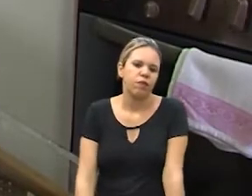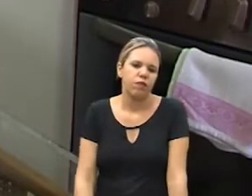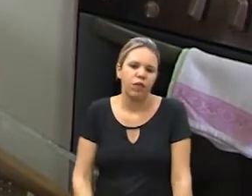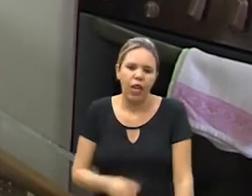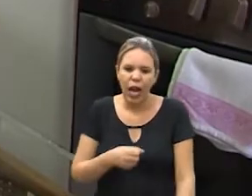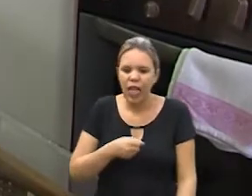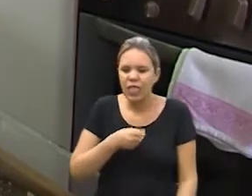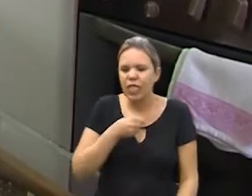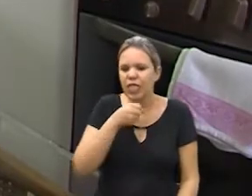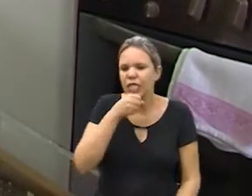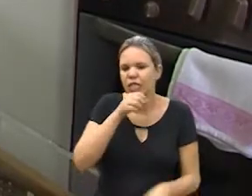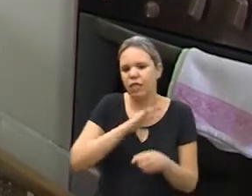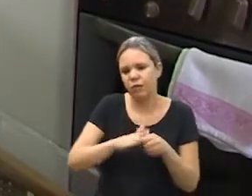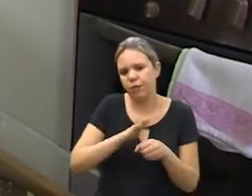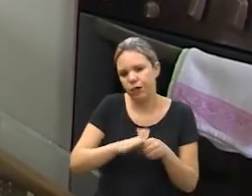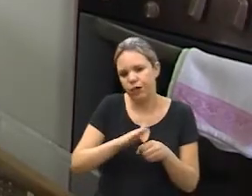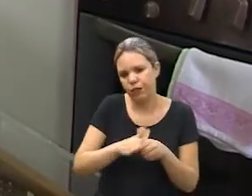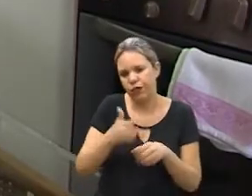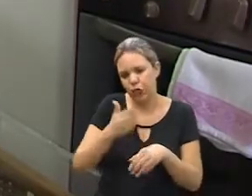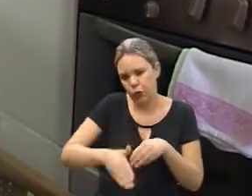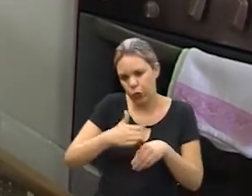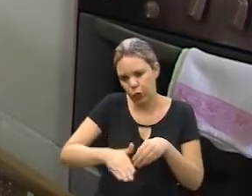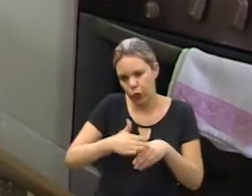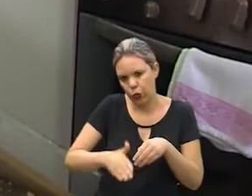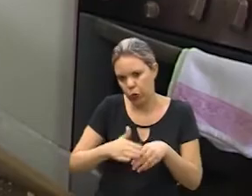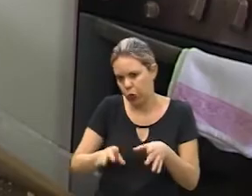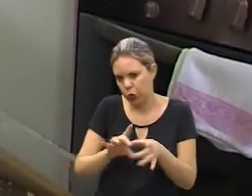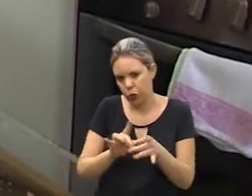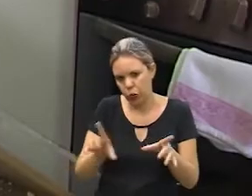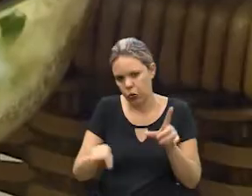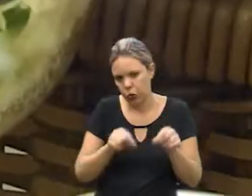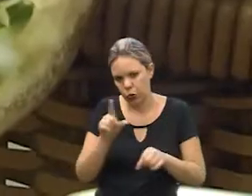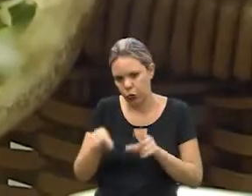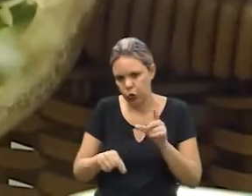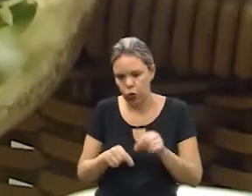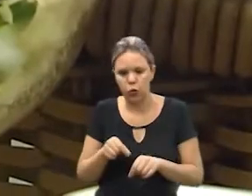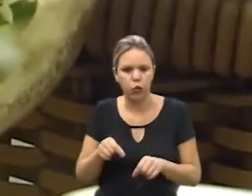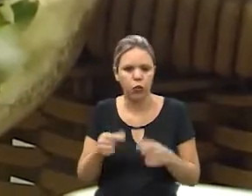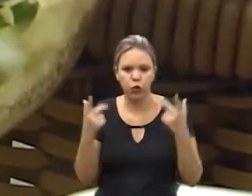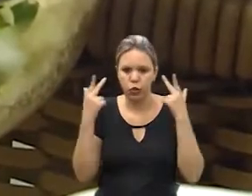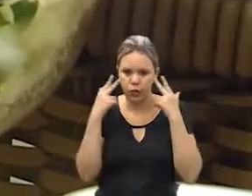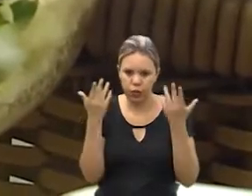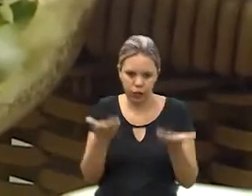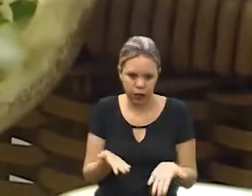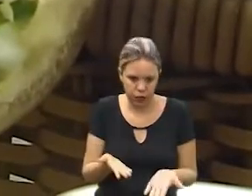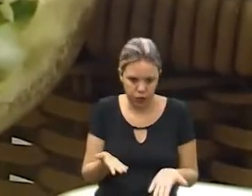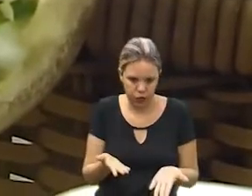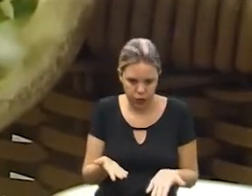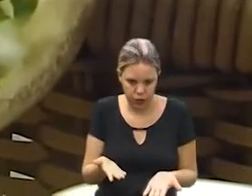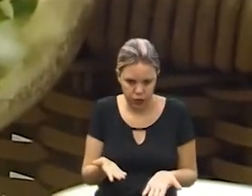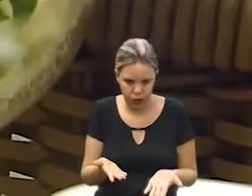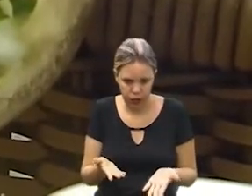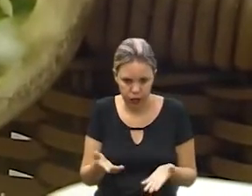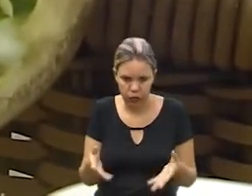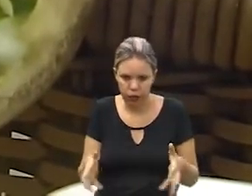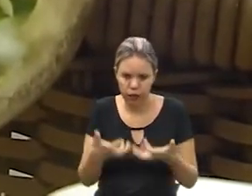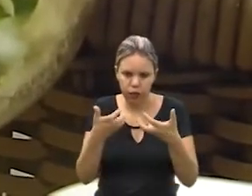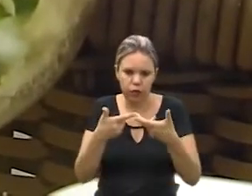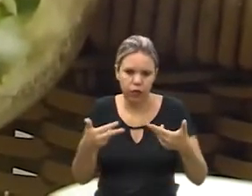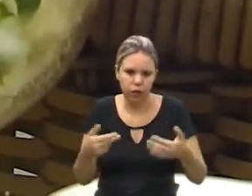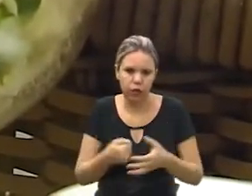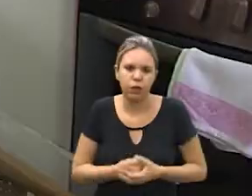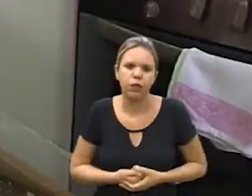Cenoura. Picadinha ou ralada, você pode escolher. Cenoura crua, né? Crua. Esse daqui é um cuscuz de legumes